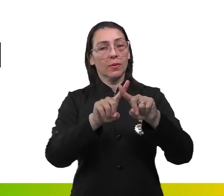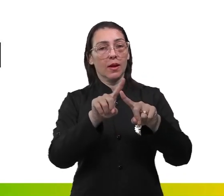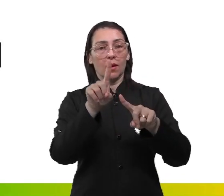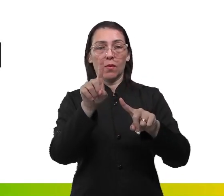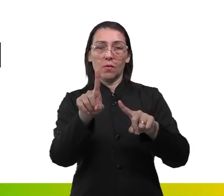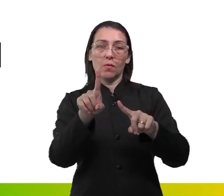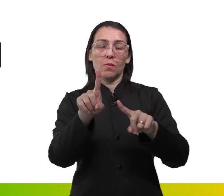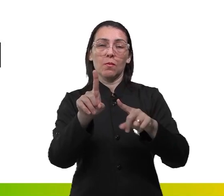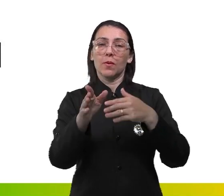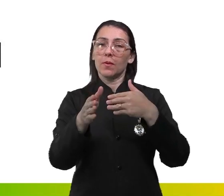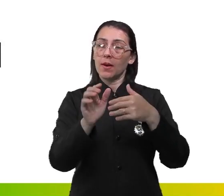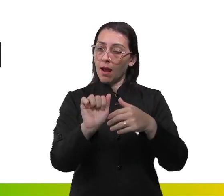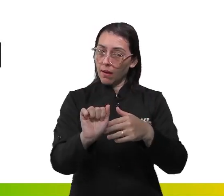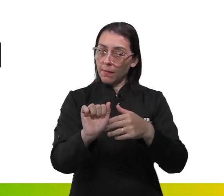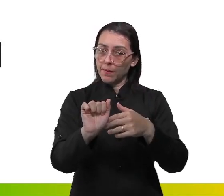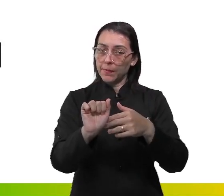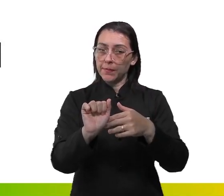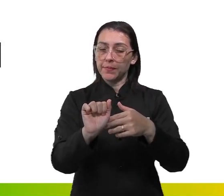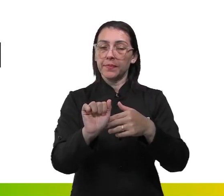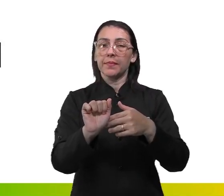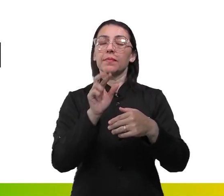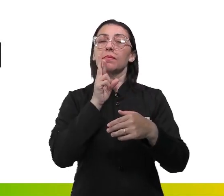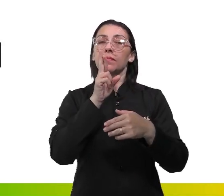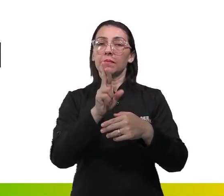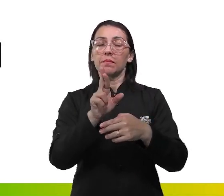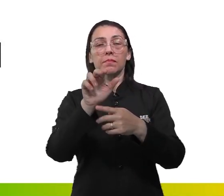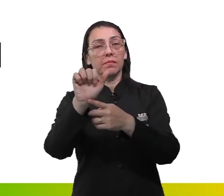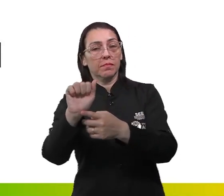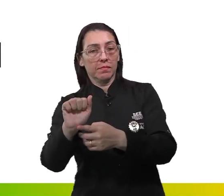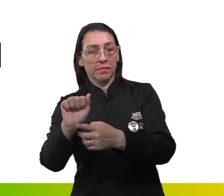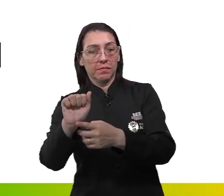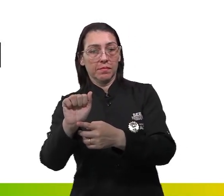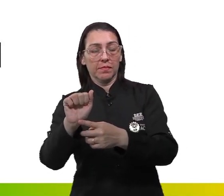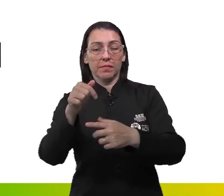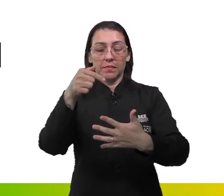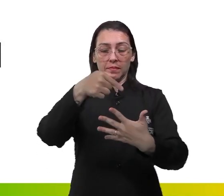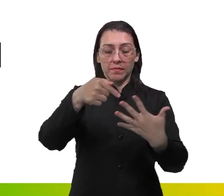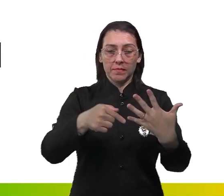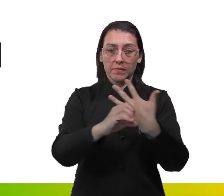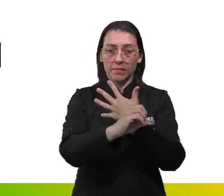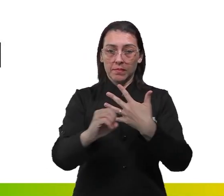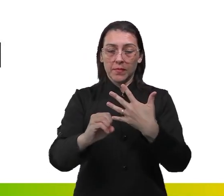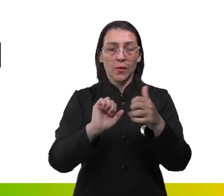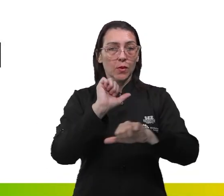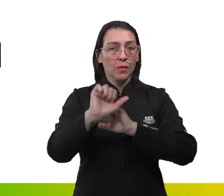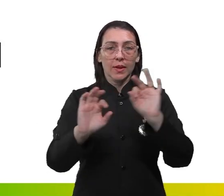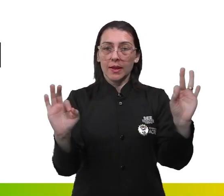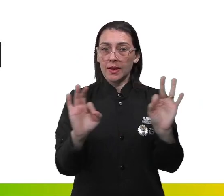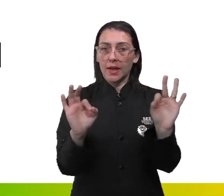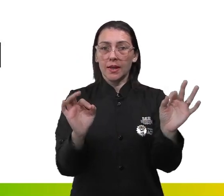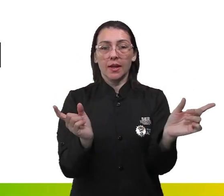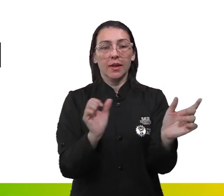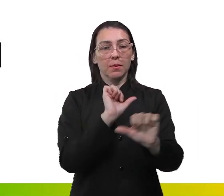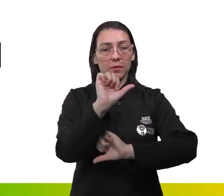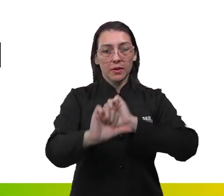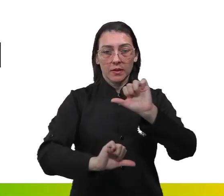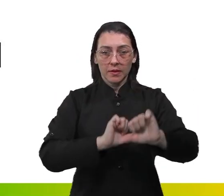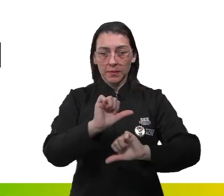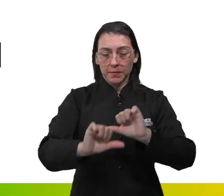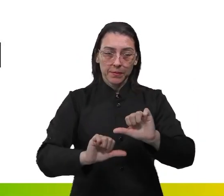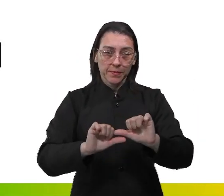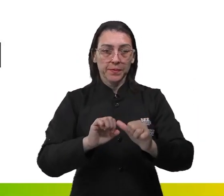1 por A. Isso devolve o A. Então, o elemento neutro não modifica a operação.